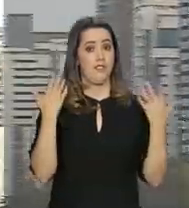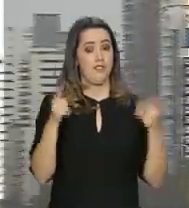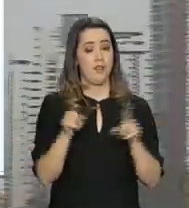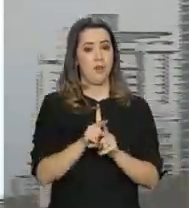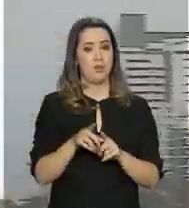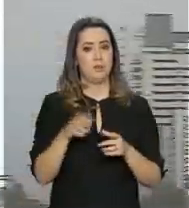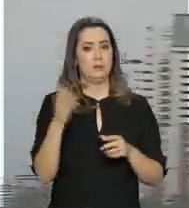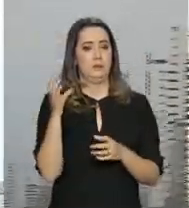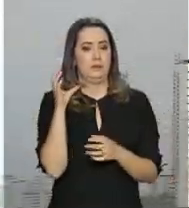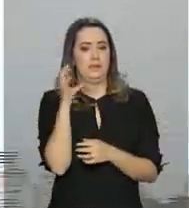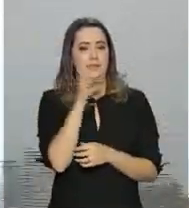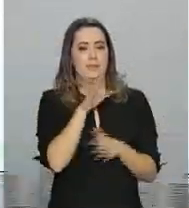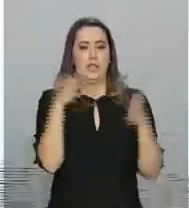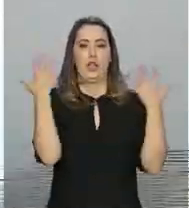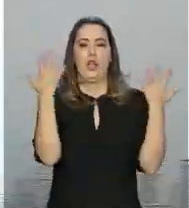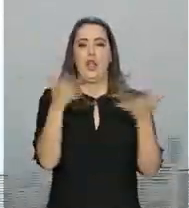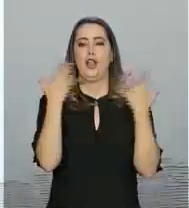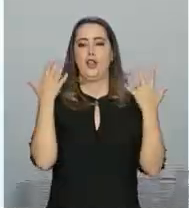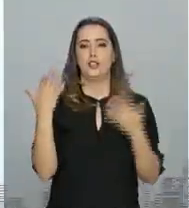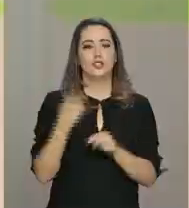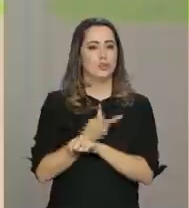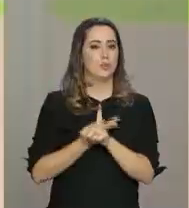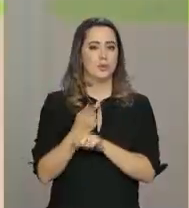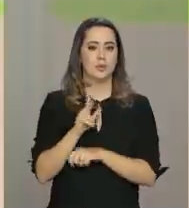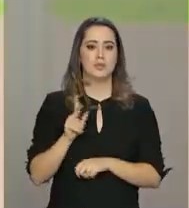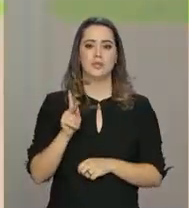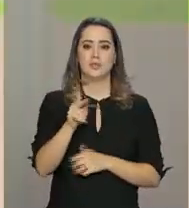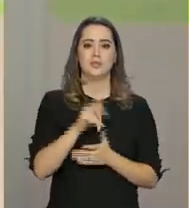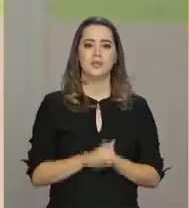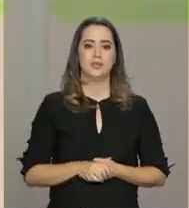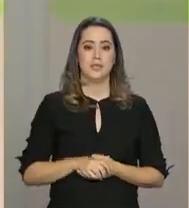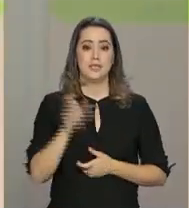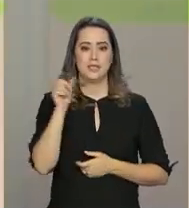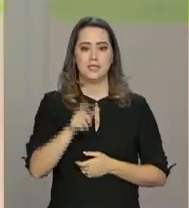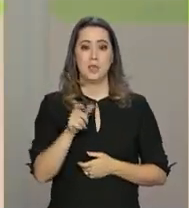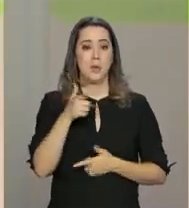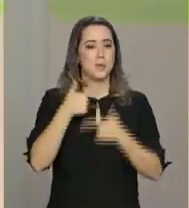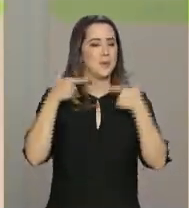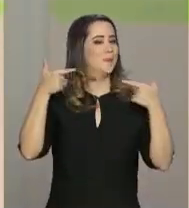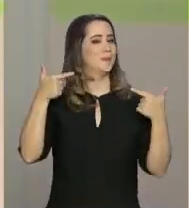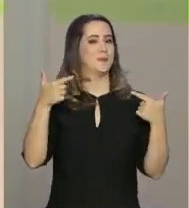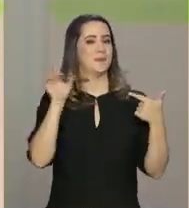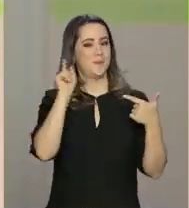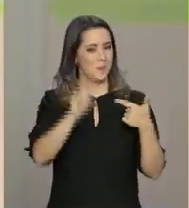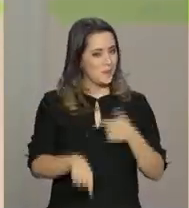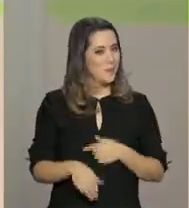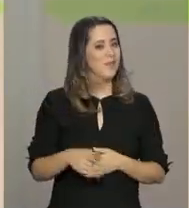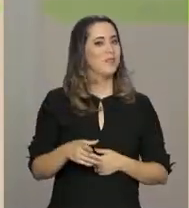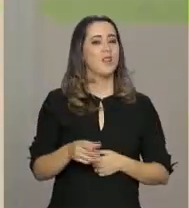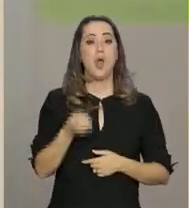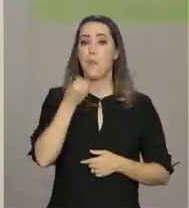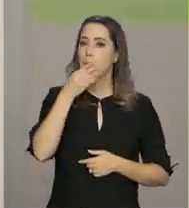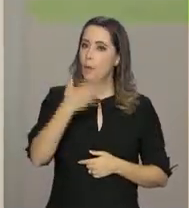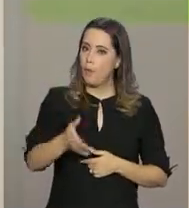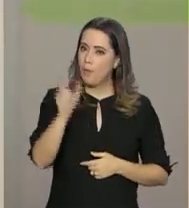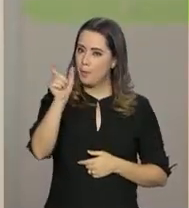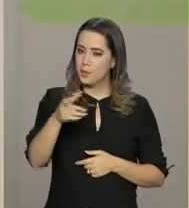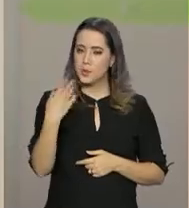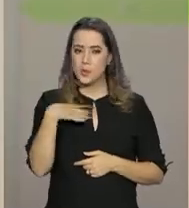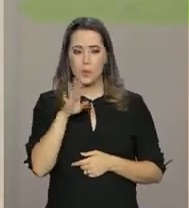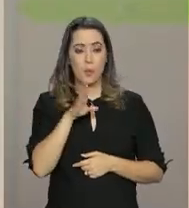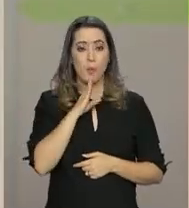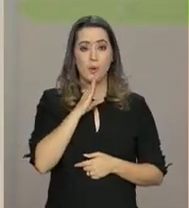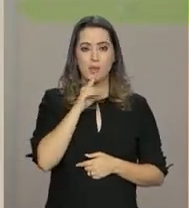altas temperaturas, é a época mais procurada. Vocês são muito simpáticos. Eu acho que isso é muito bem para um turista,